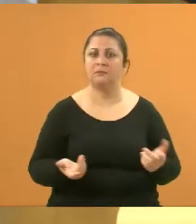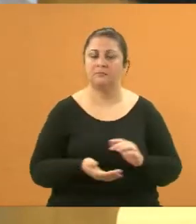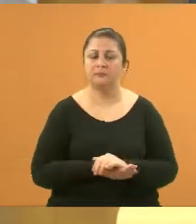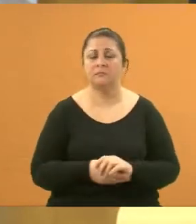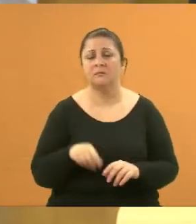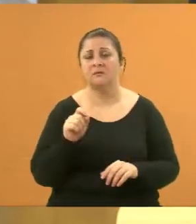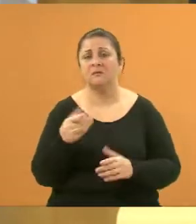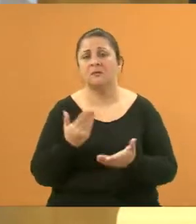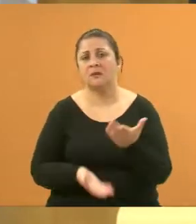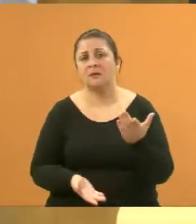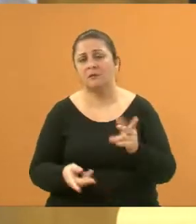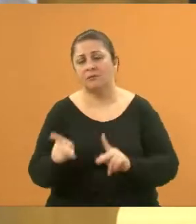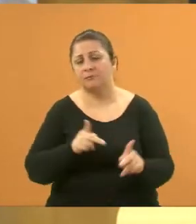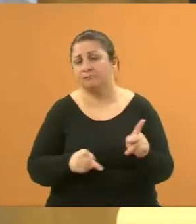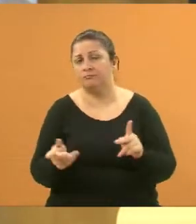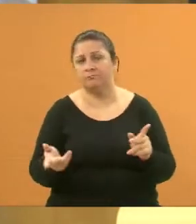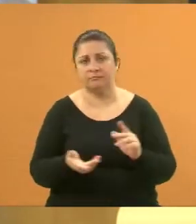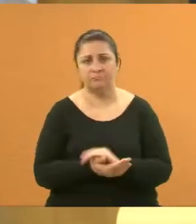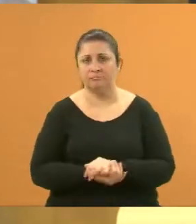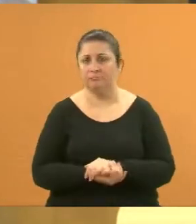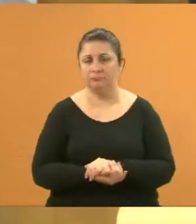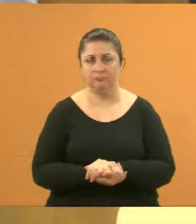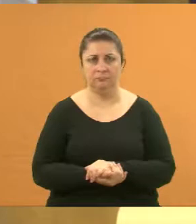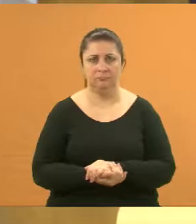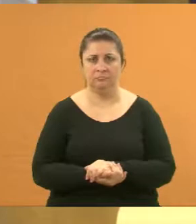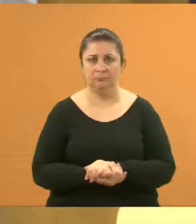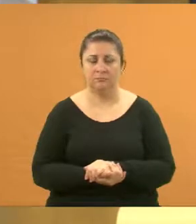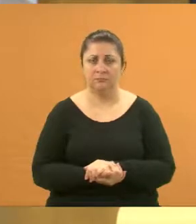perde com isso é a população.